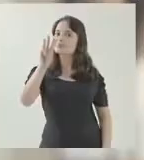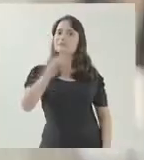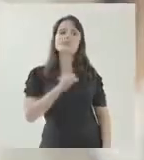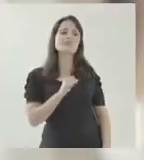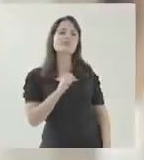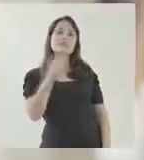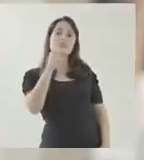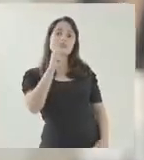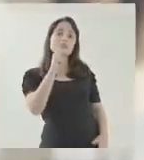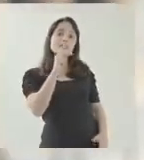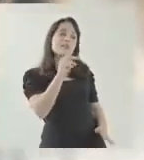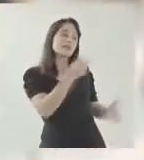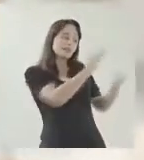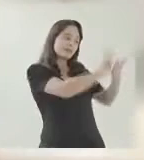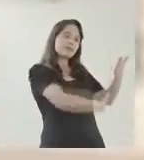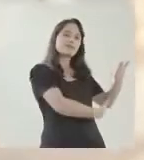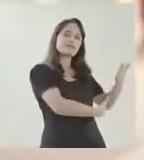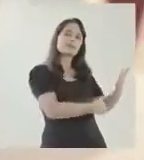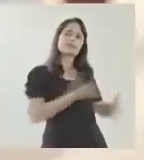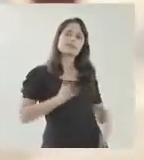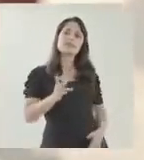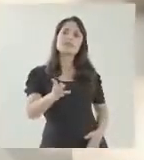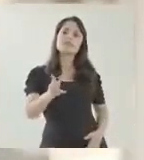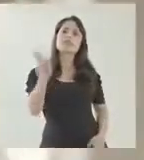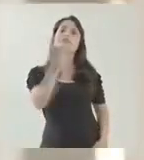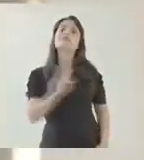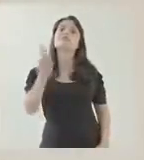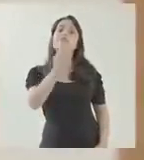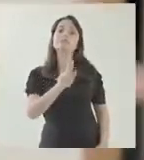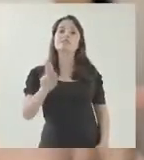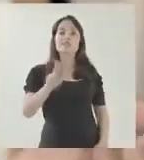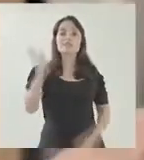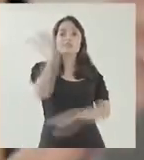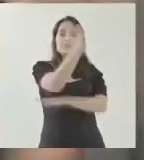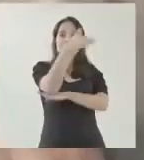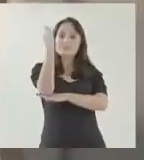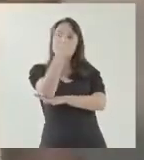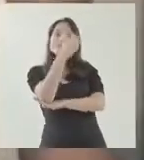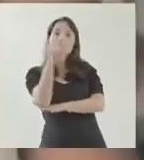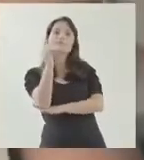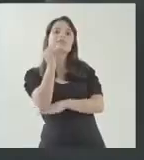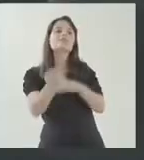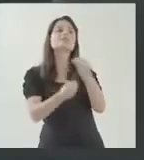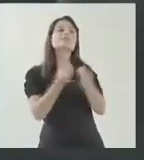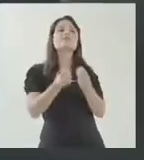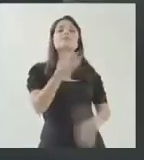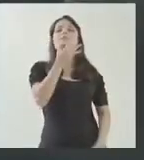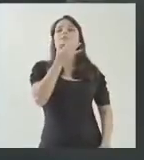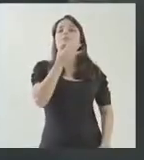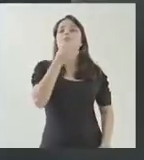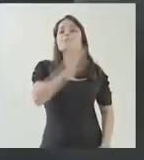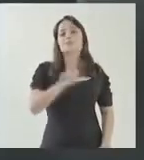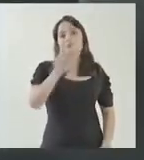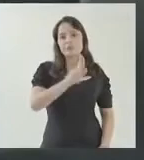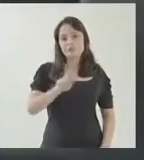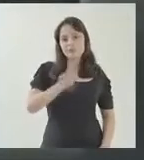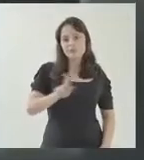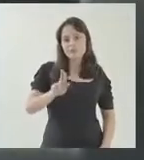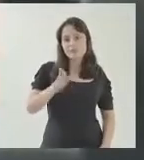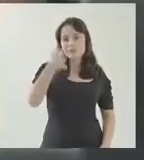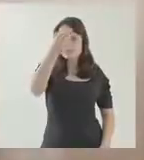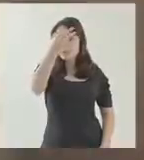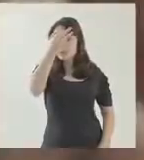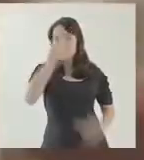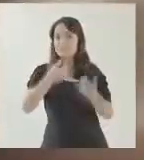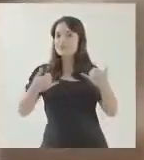mais? No site da ANEEL ou da sua concessionária de energia, você poderá sempre conferir a bandeira vigente e ter muitas dicas de como